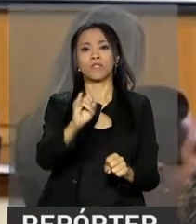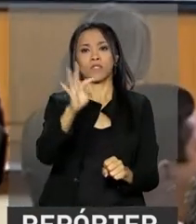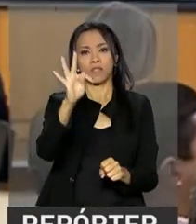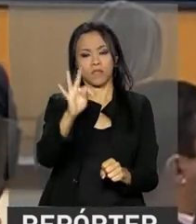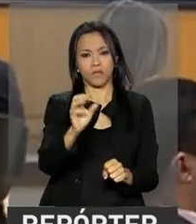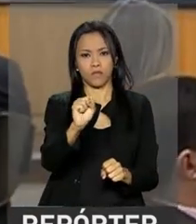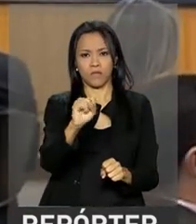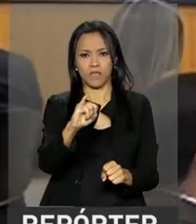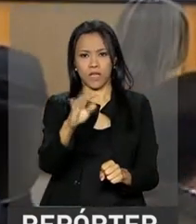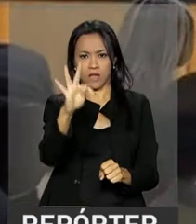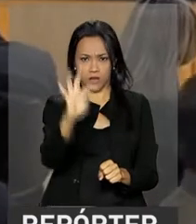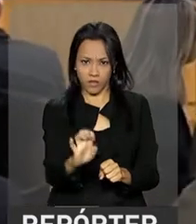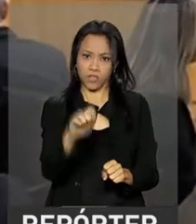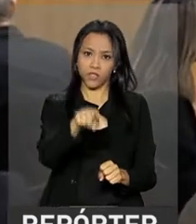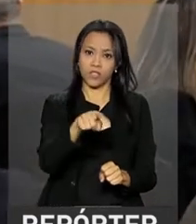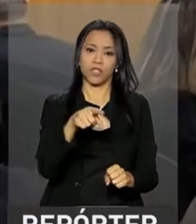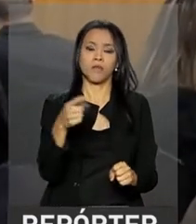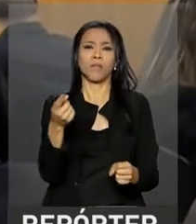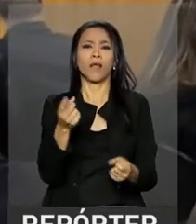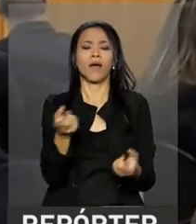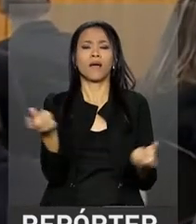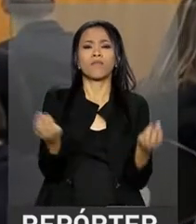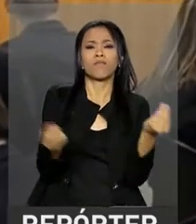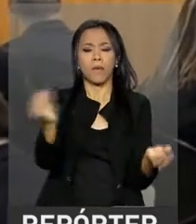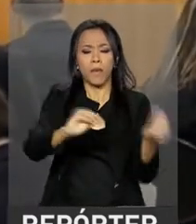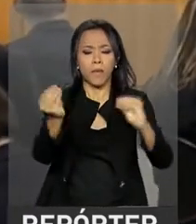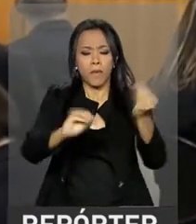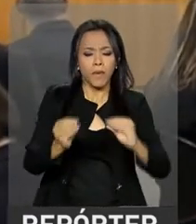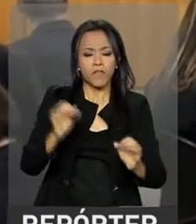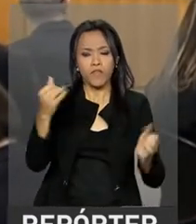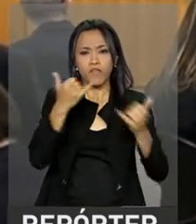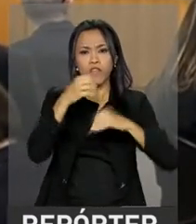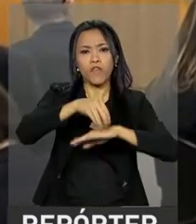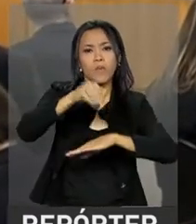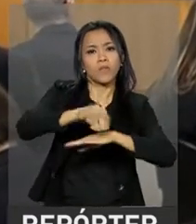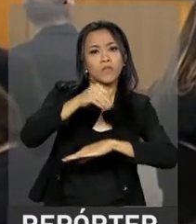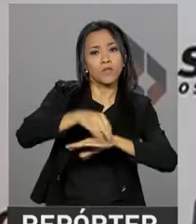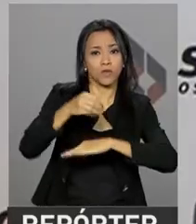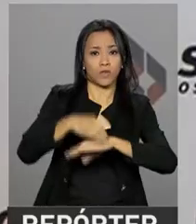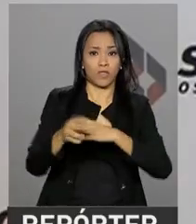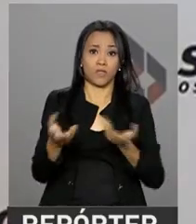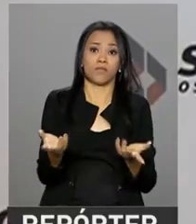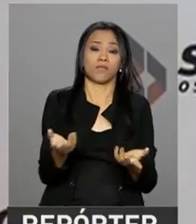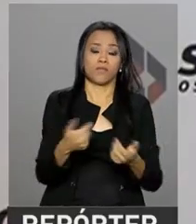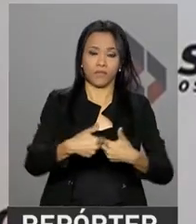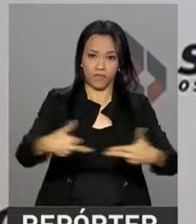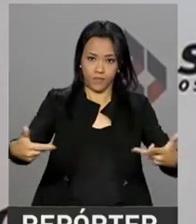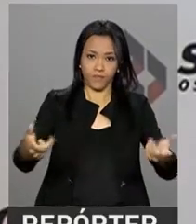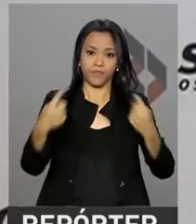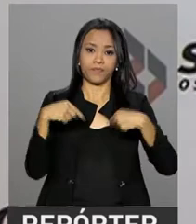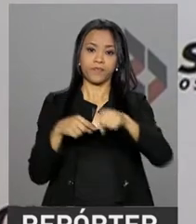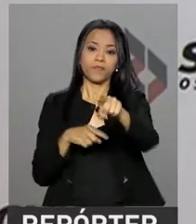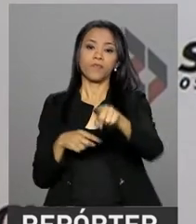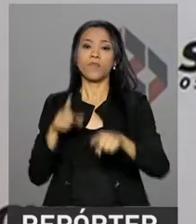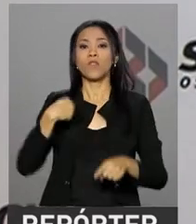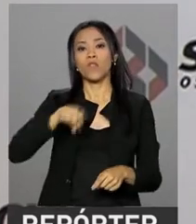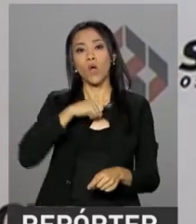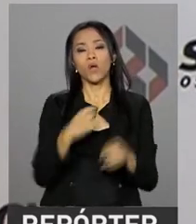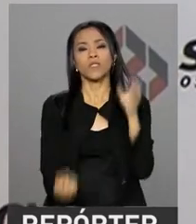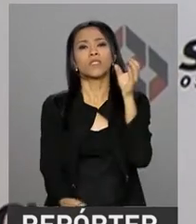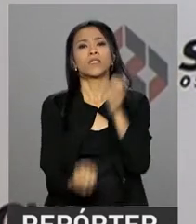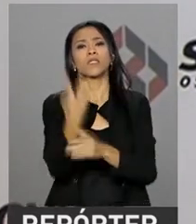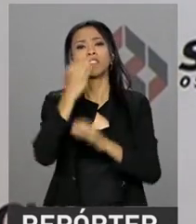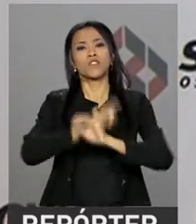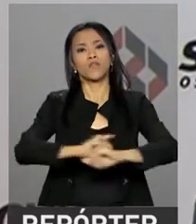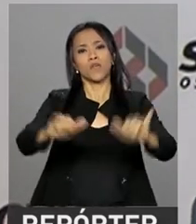a nona economia do mundo, mas apenas o 24º no ranking do comércio internacional. Nós lançamos 47 medidas de